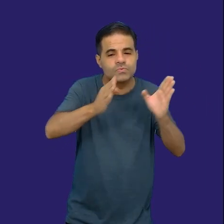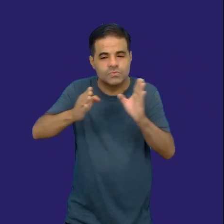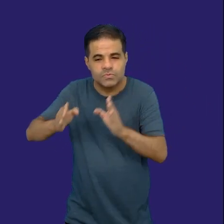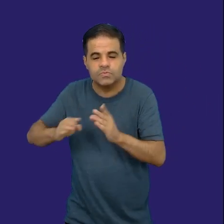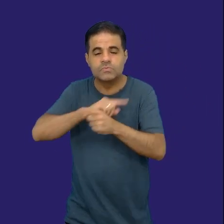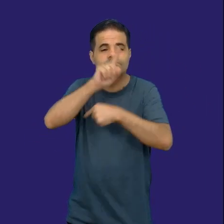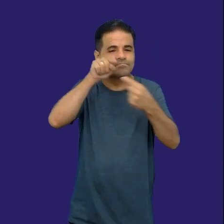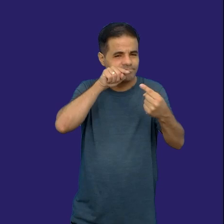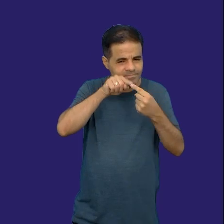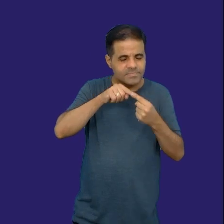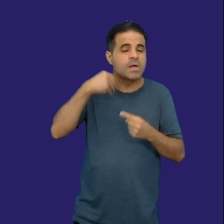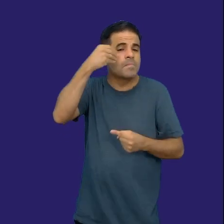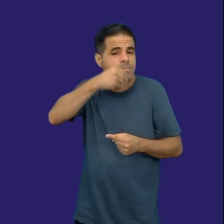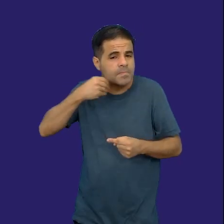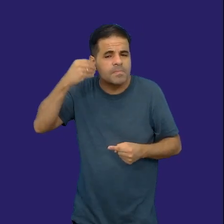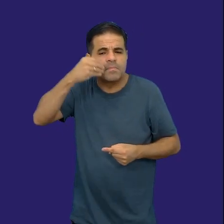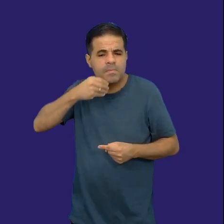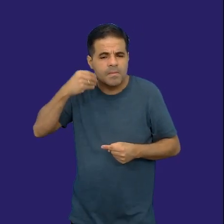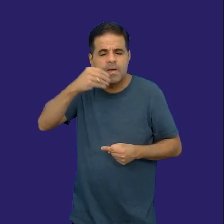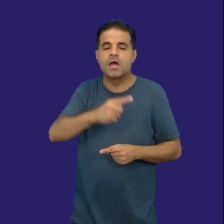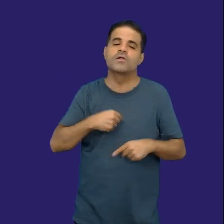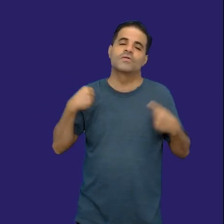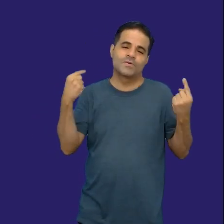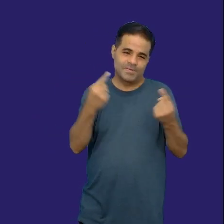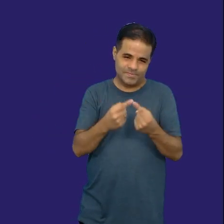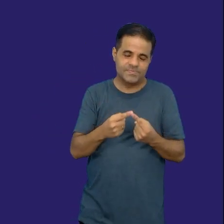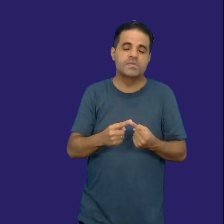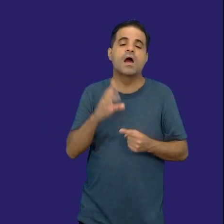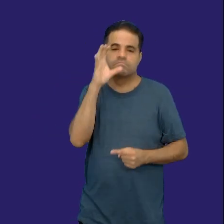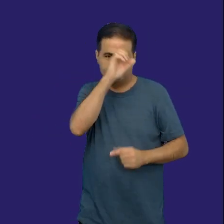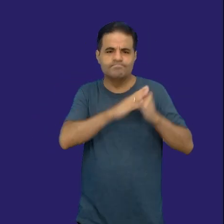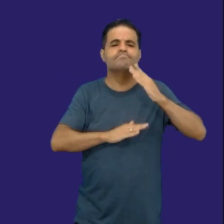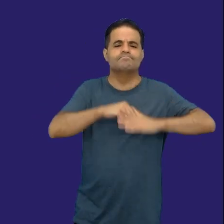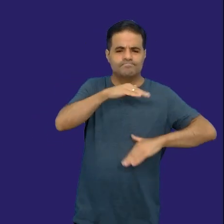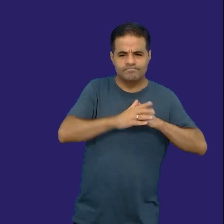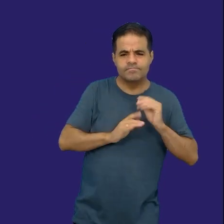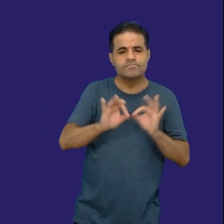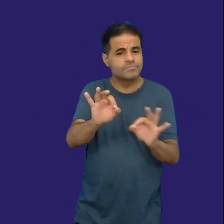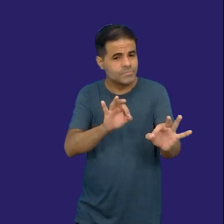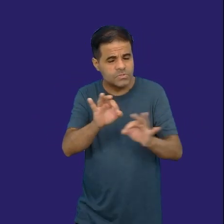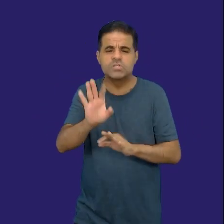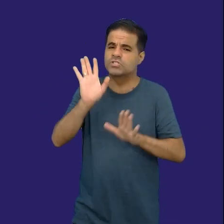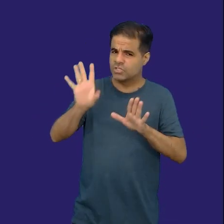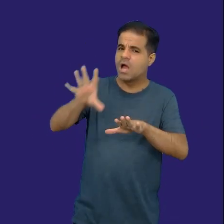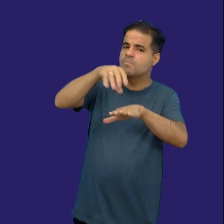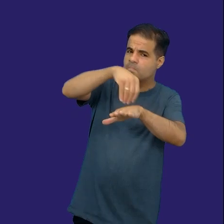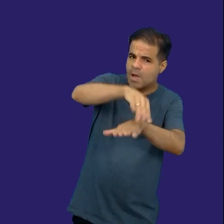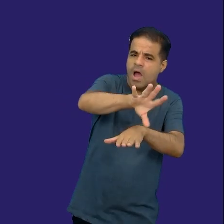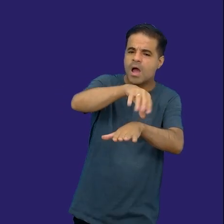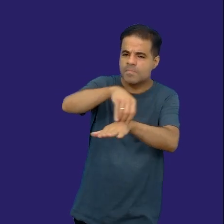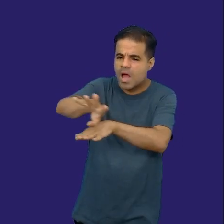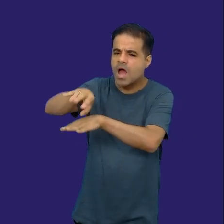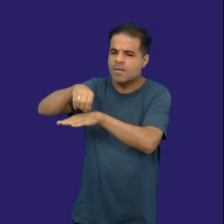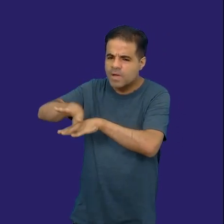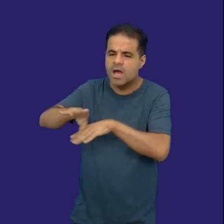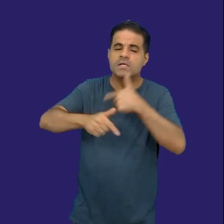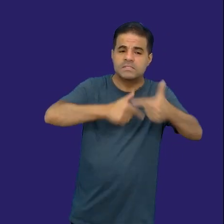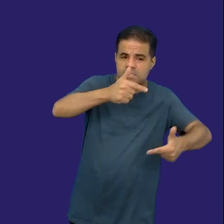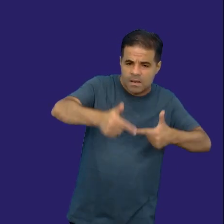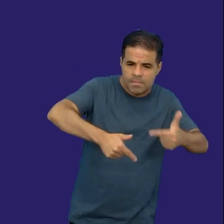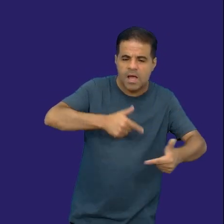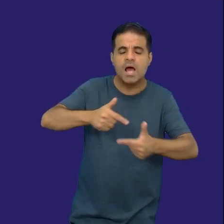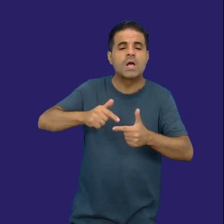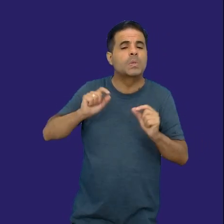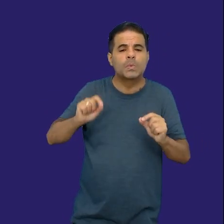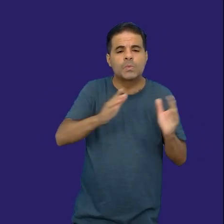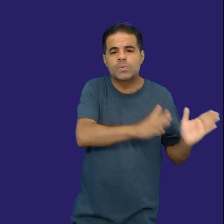mini-lições contidas nas experiências para nós do que? Na aprendizagem baseada em projetos. Eu já dei algumas pistas daquilo que a gente vai trabalhar,